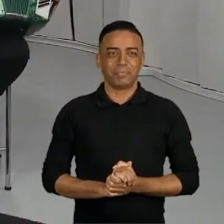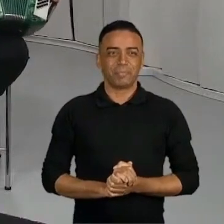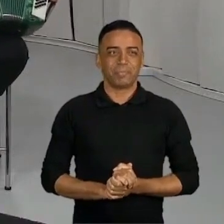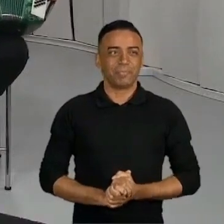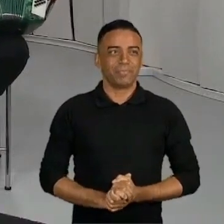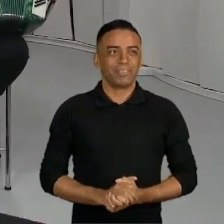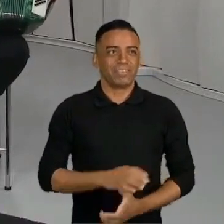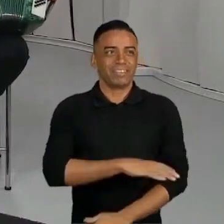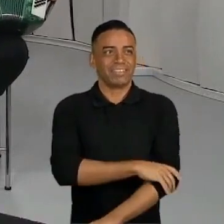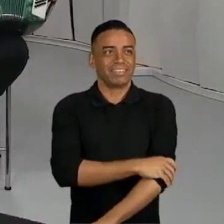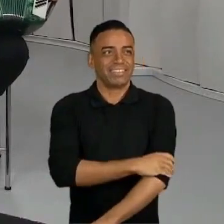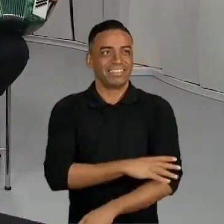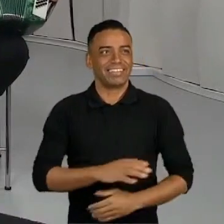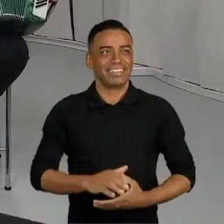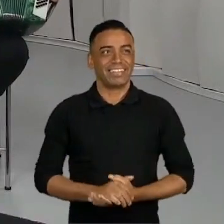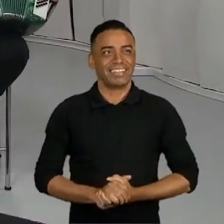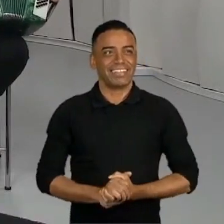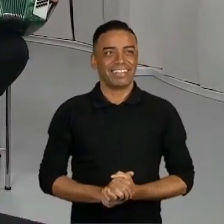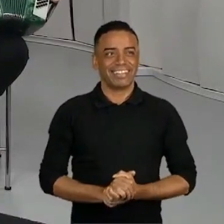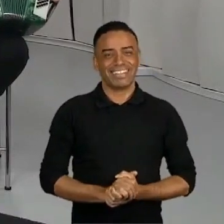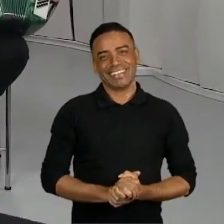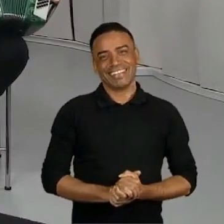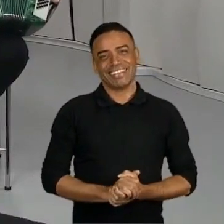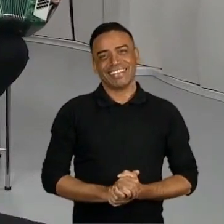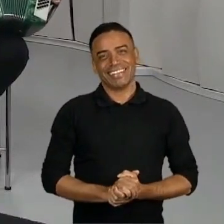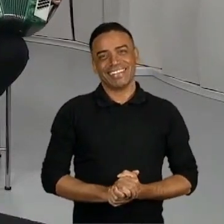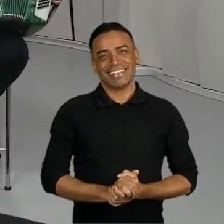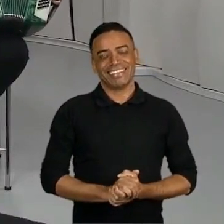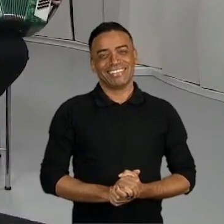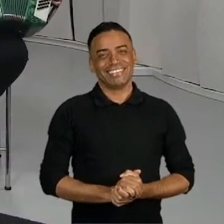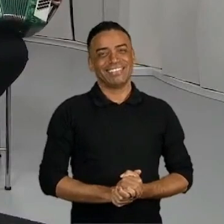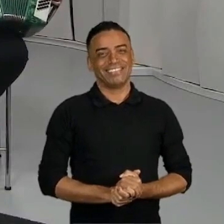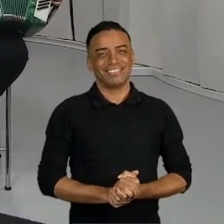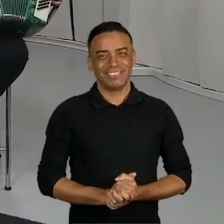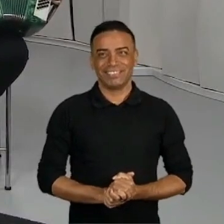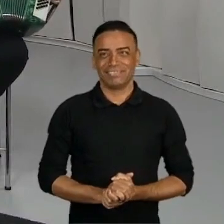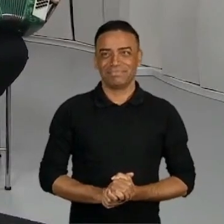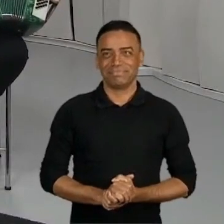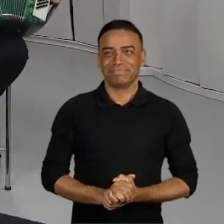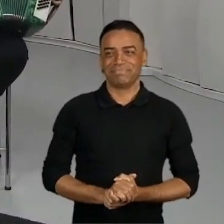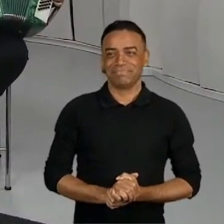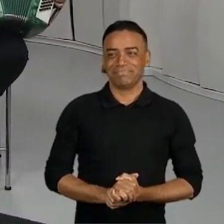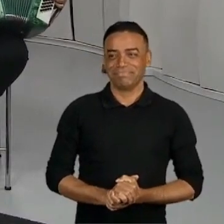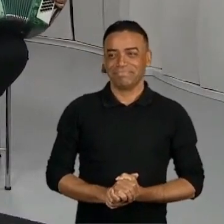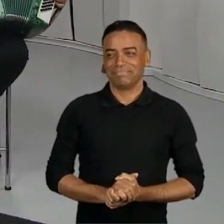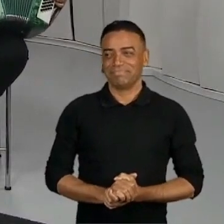Pode tocá-la toda? Vamos lá. Então, beleza. Assim, ó.